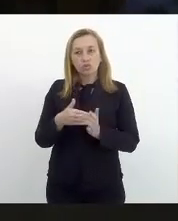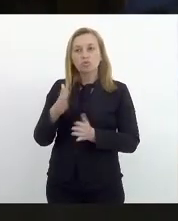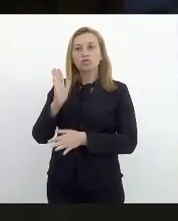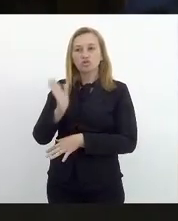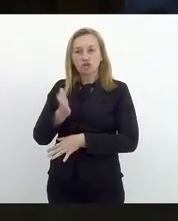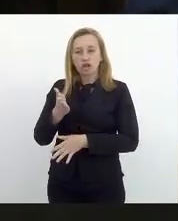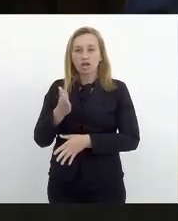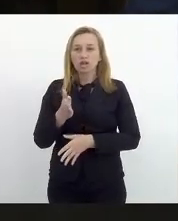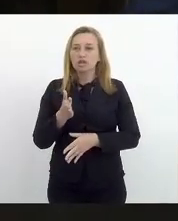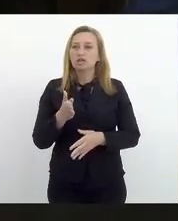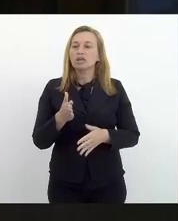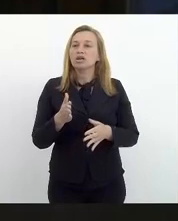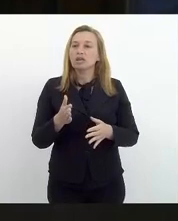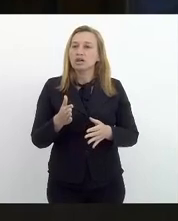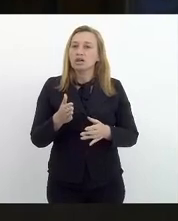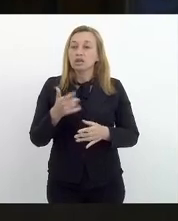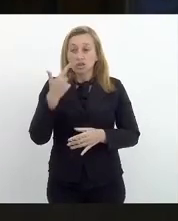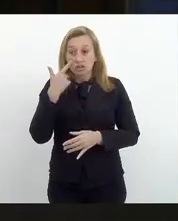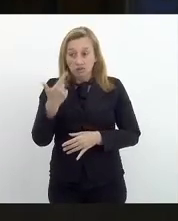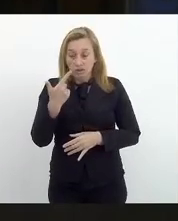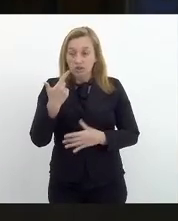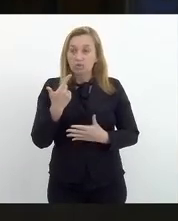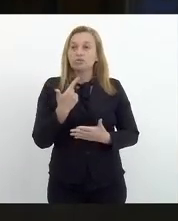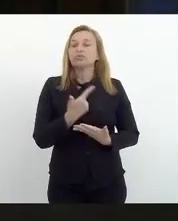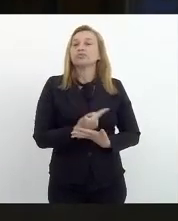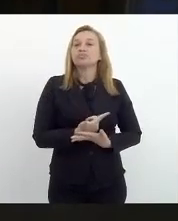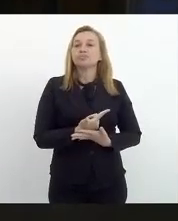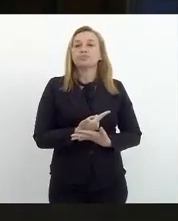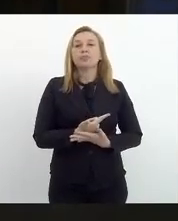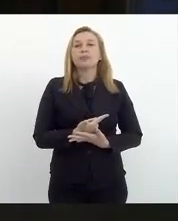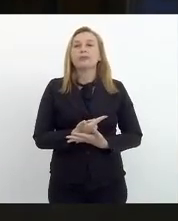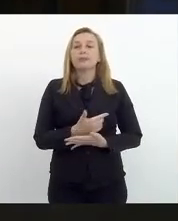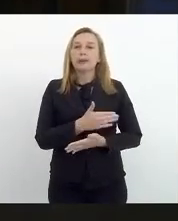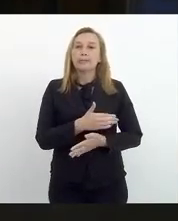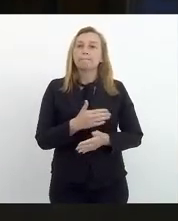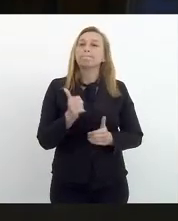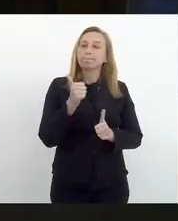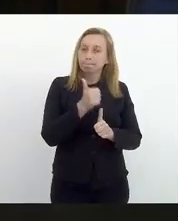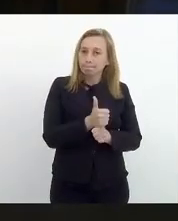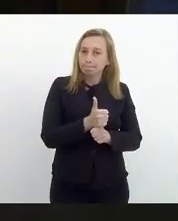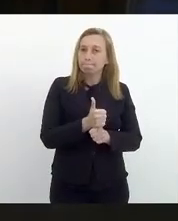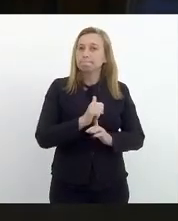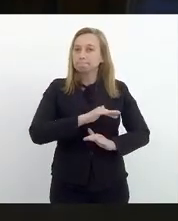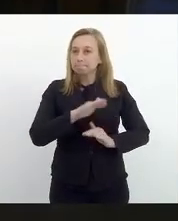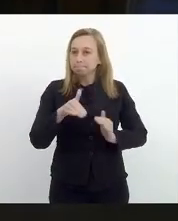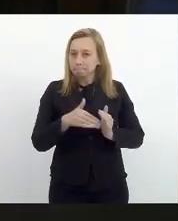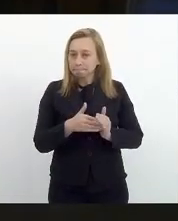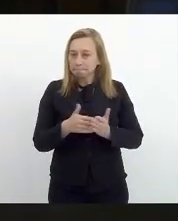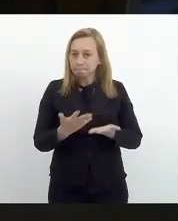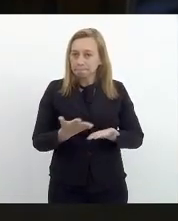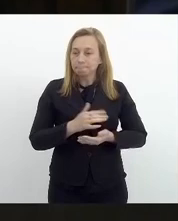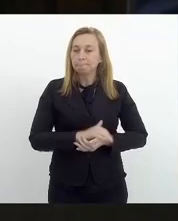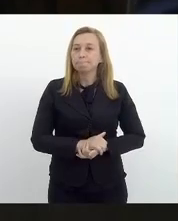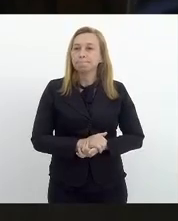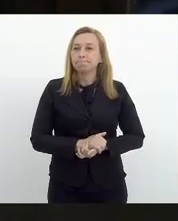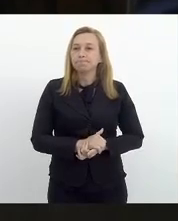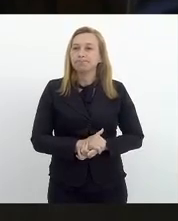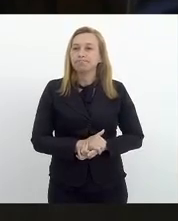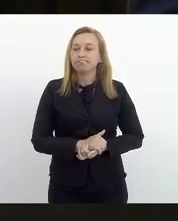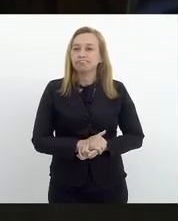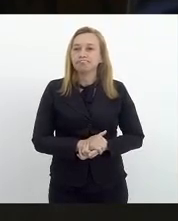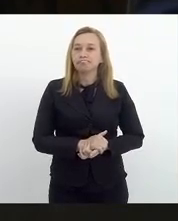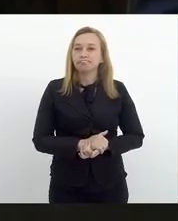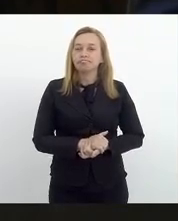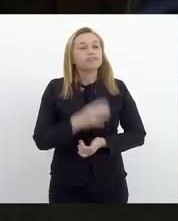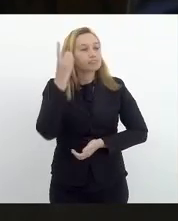devem ter tido acesso ao subjetivo então ao substitutivos ah não ah